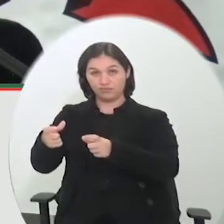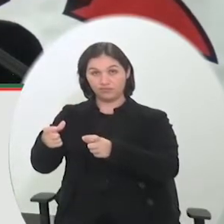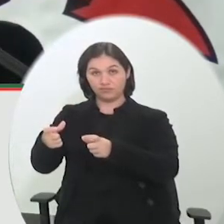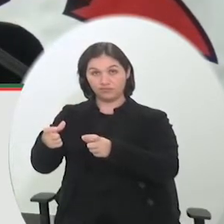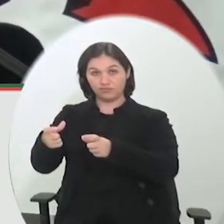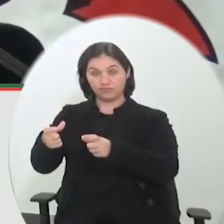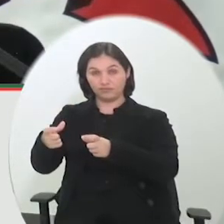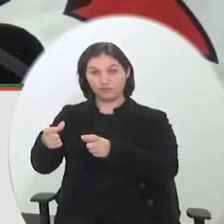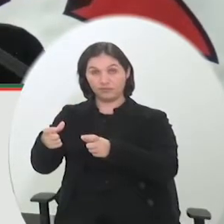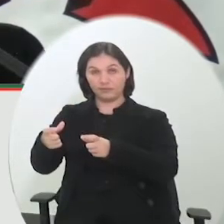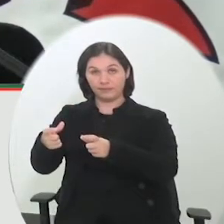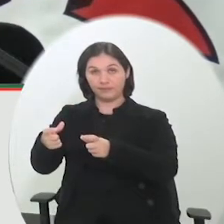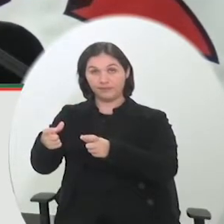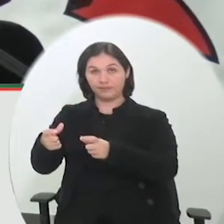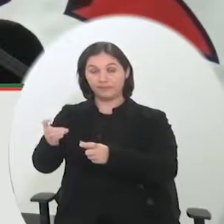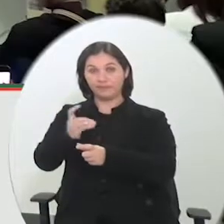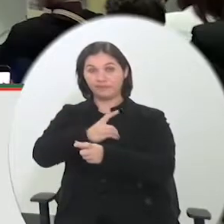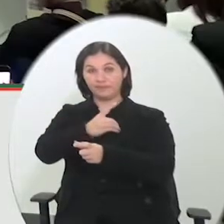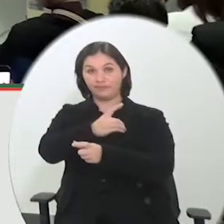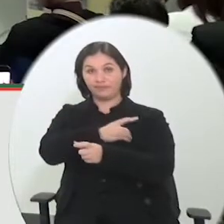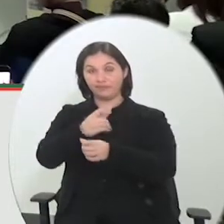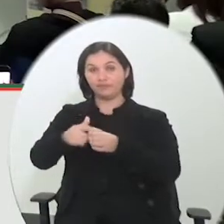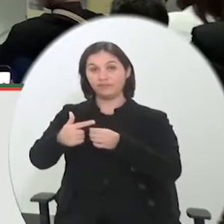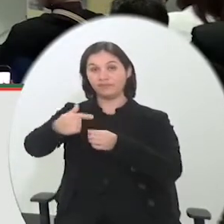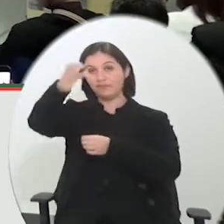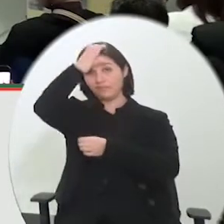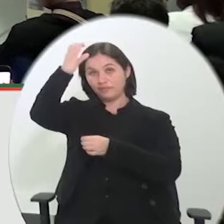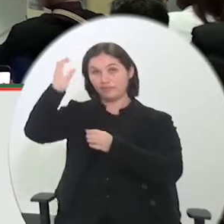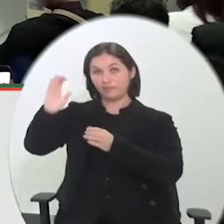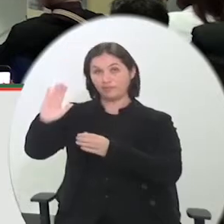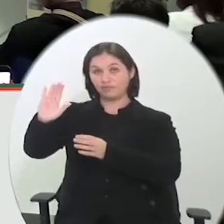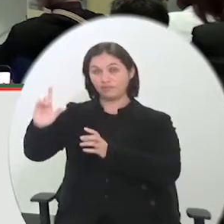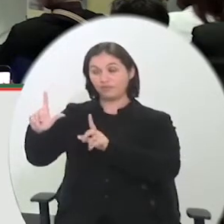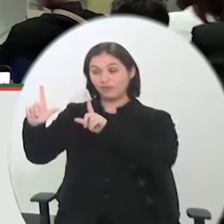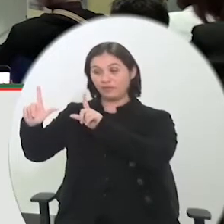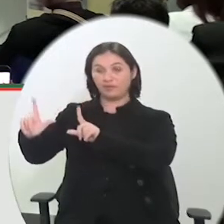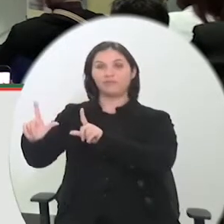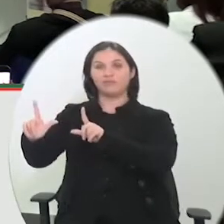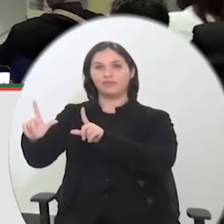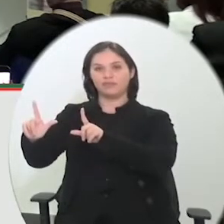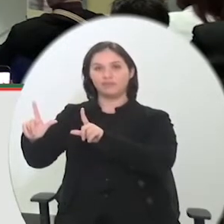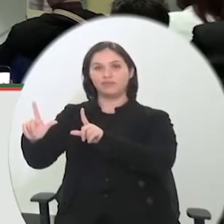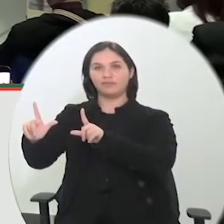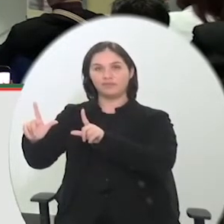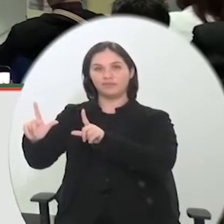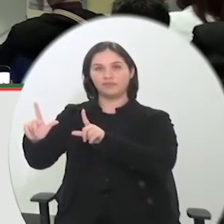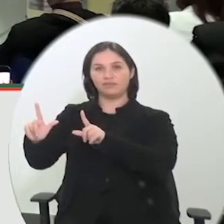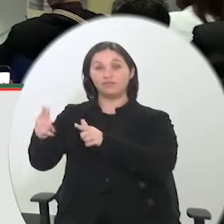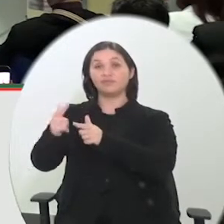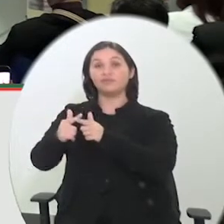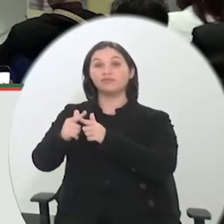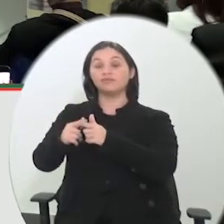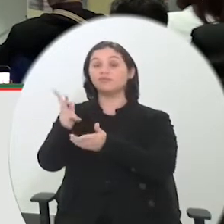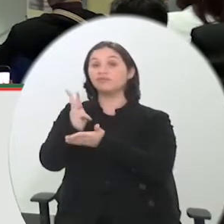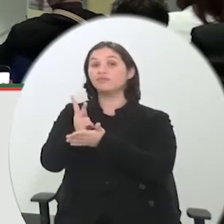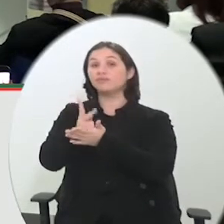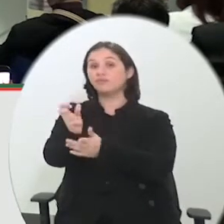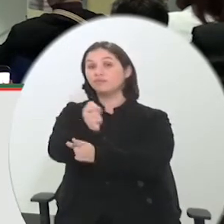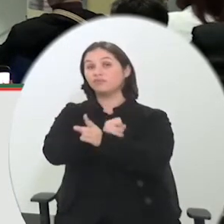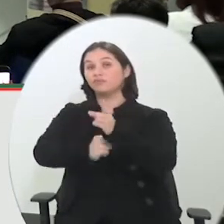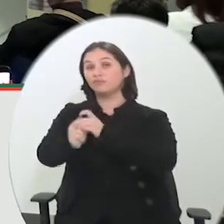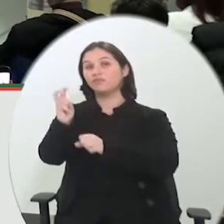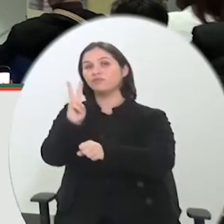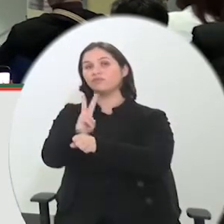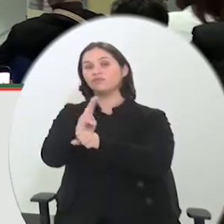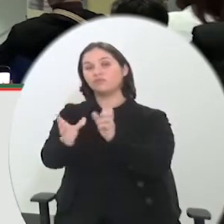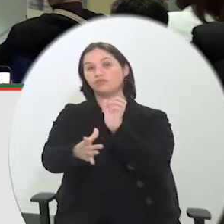placa expressando gratidão pelas contribuições da referida unidade à preservação da ordem e à segurança pública de